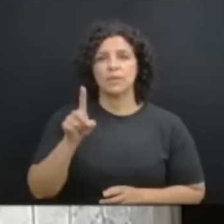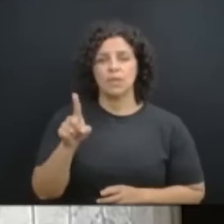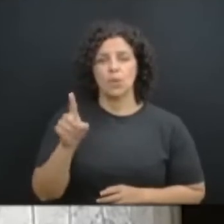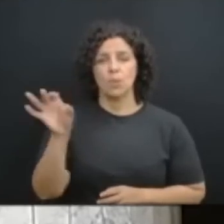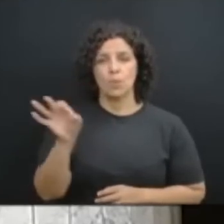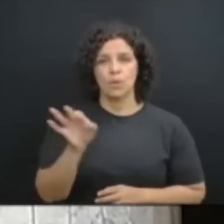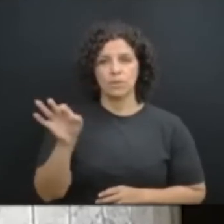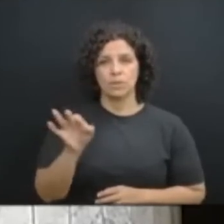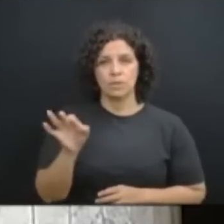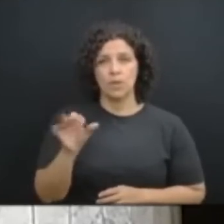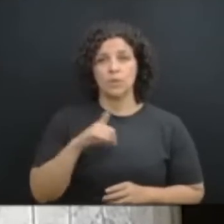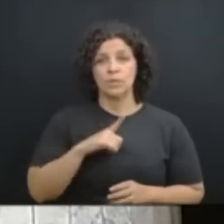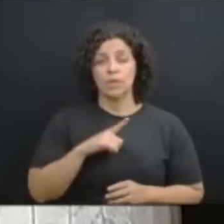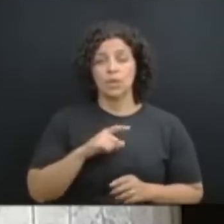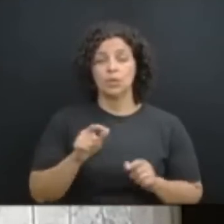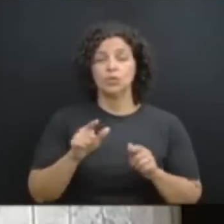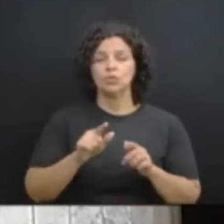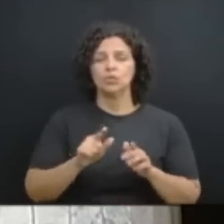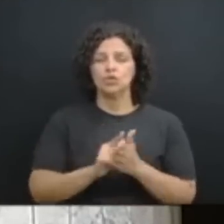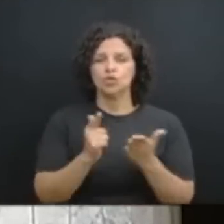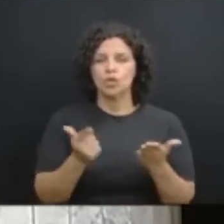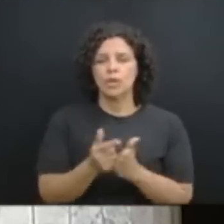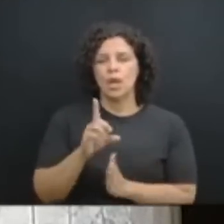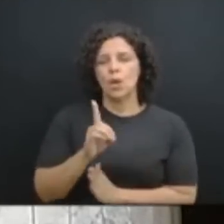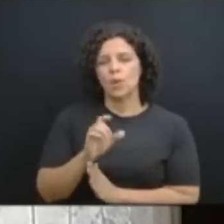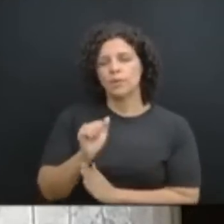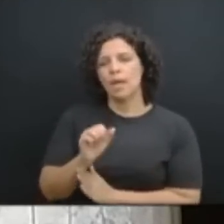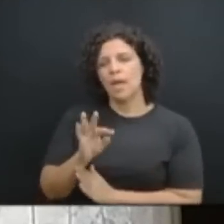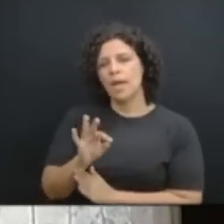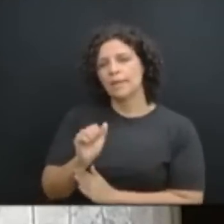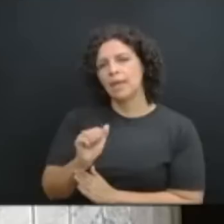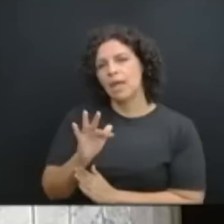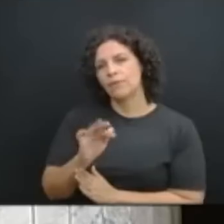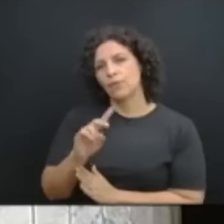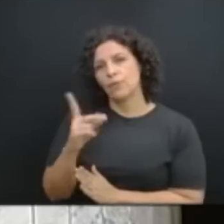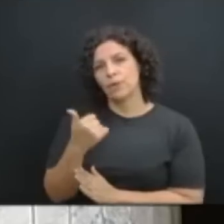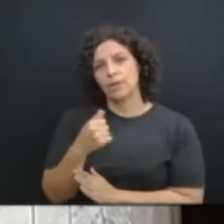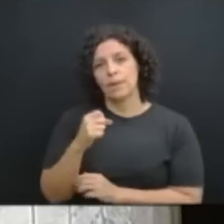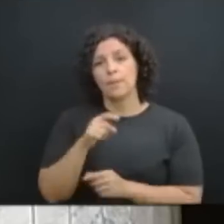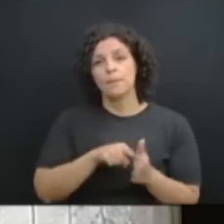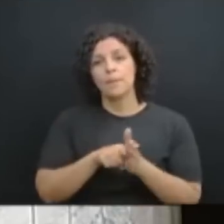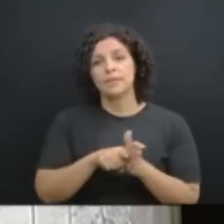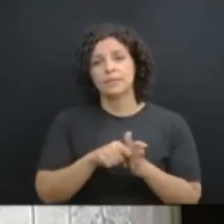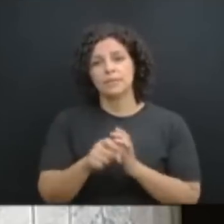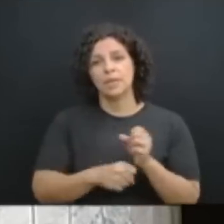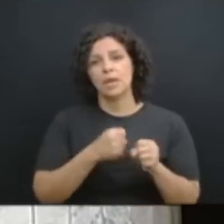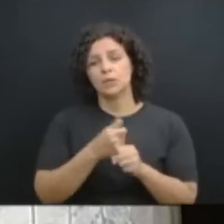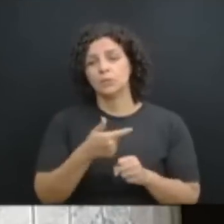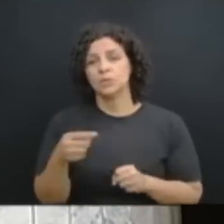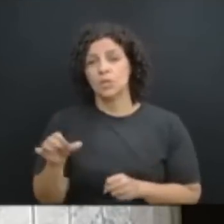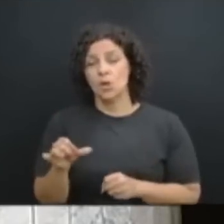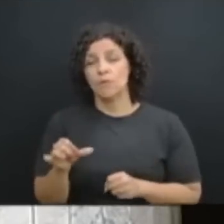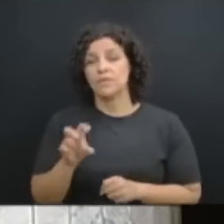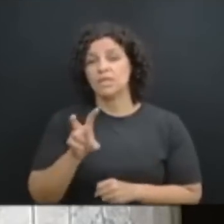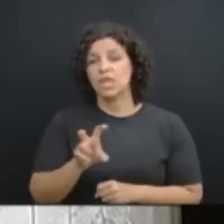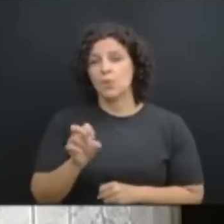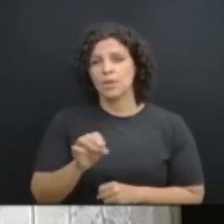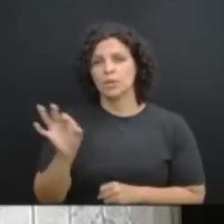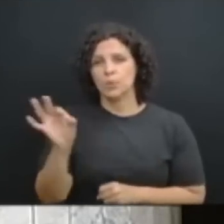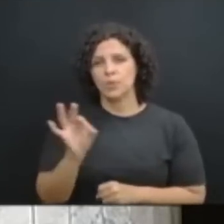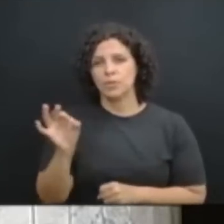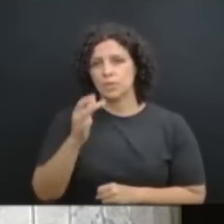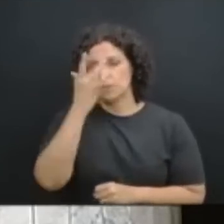51%, segundo o Datafolha, numa pesquisa de 2019, 51% das pessoas afirma ter medo da polícia militar no